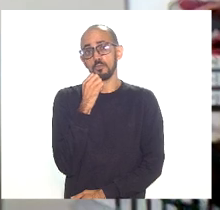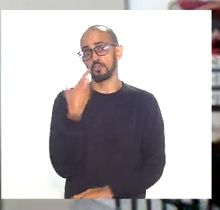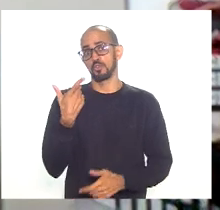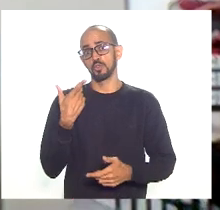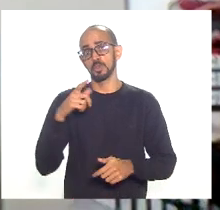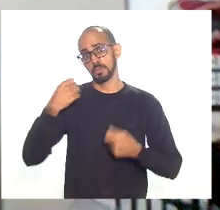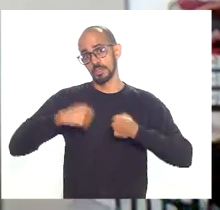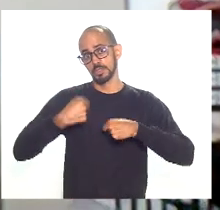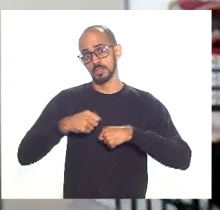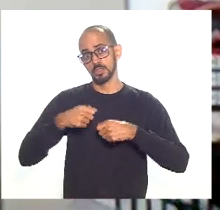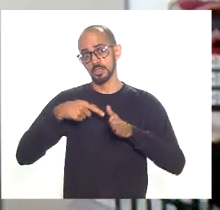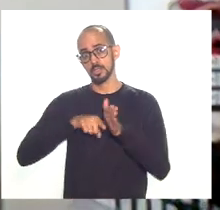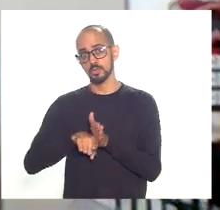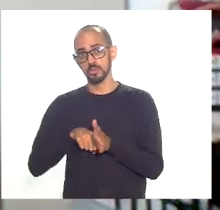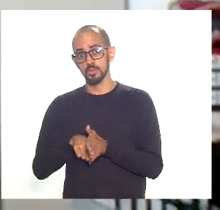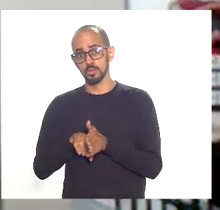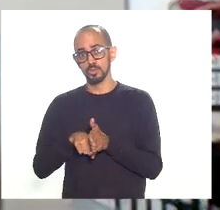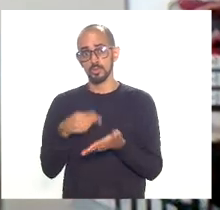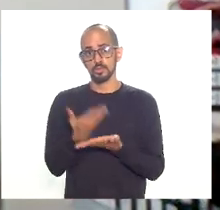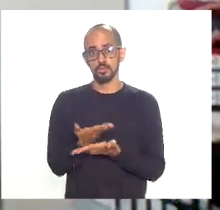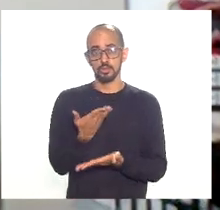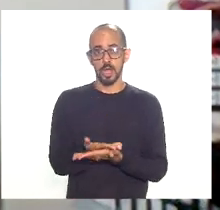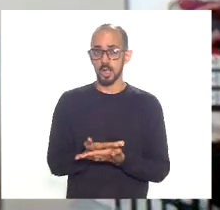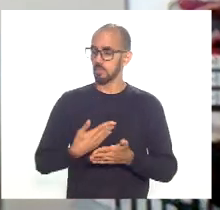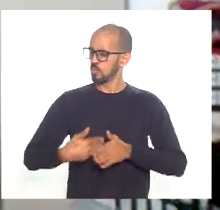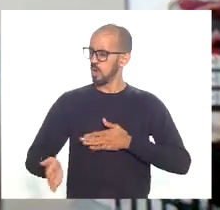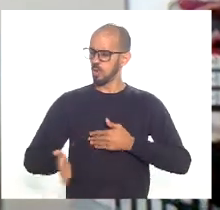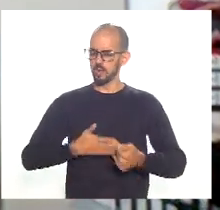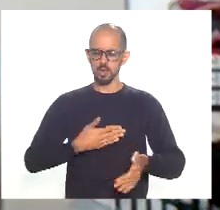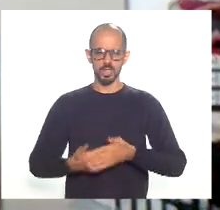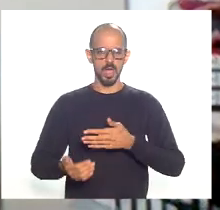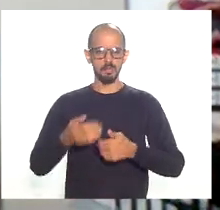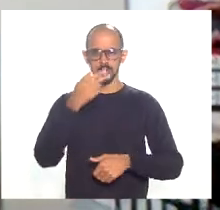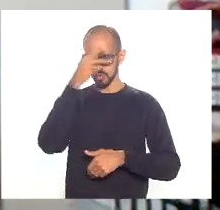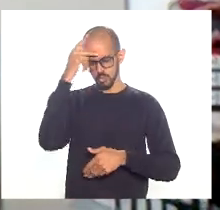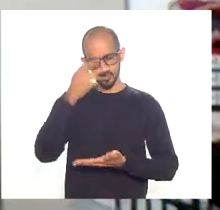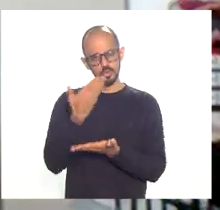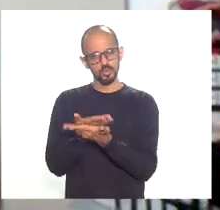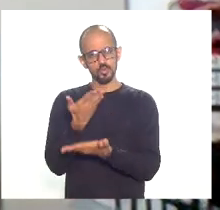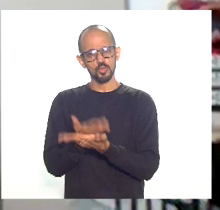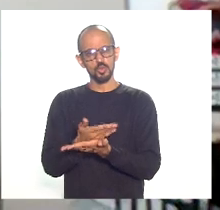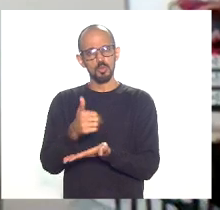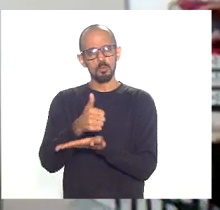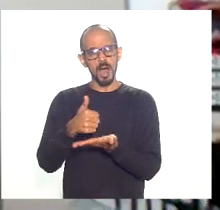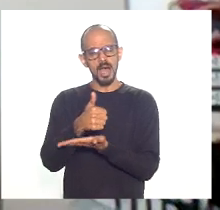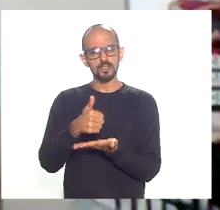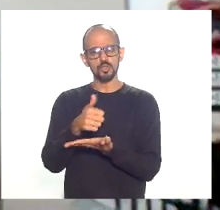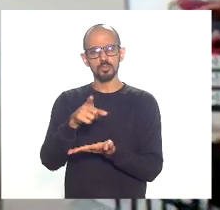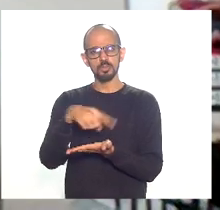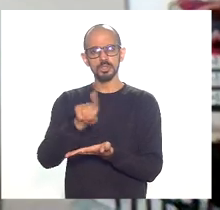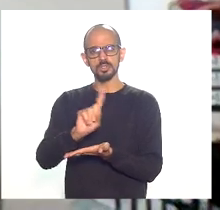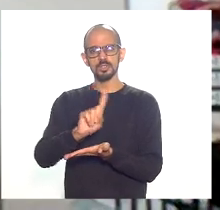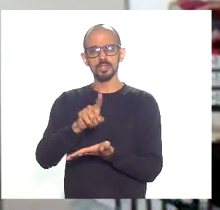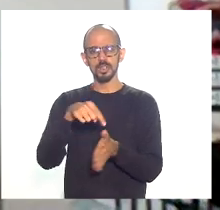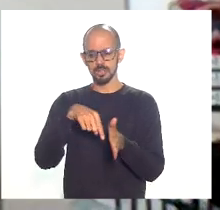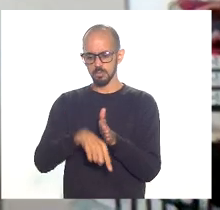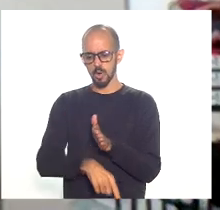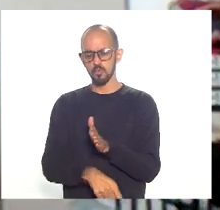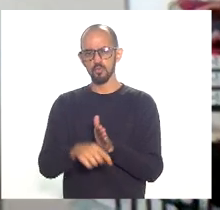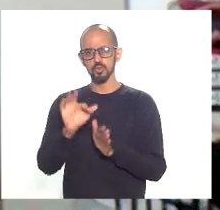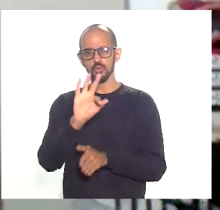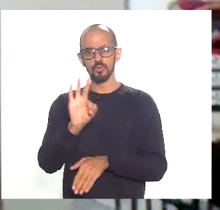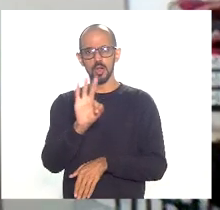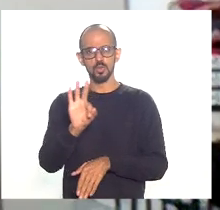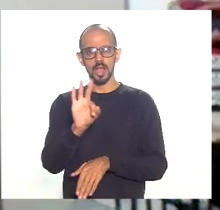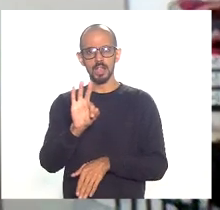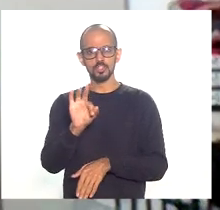ser aprofundado. Qualquer pesquisador, qualquer pessoa que se dedica a estudar minimamente, não precisa ser nem com pretensão acadêmica, ela sabe